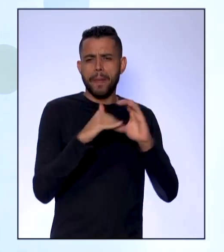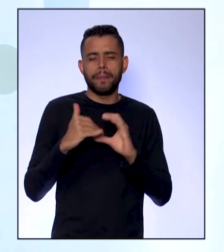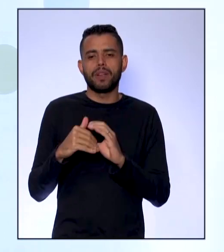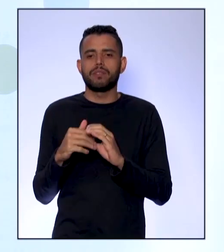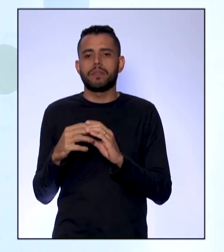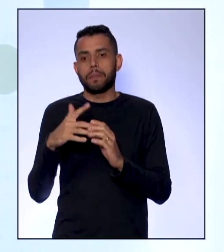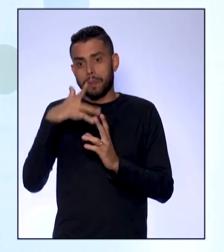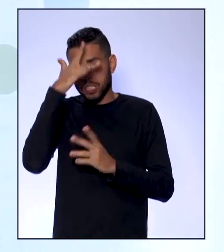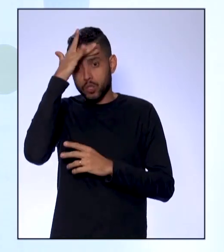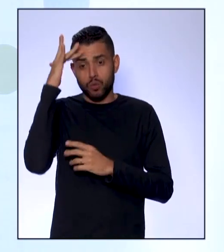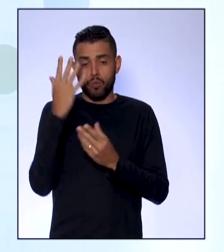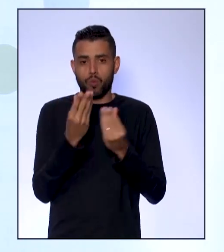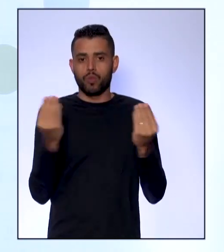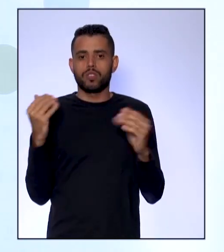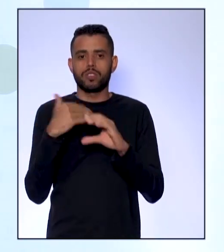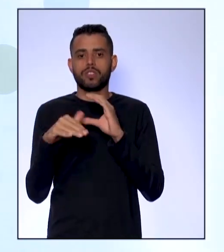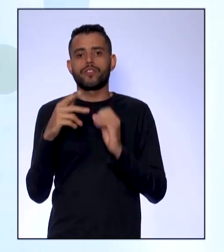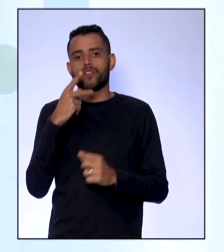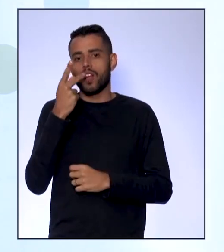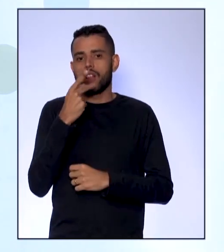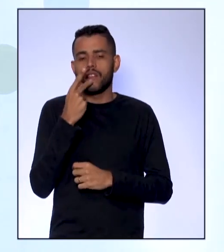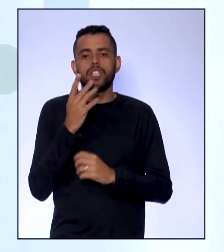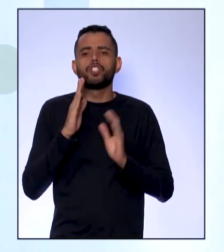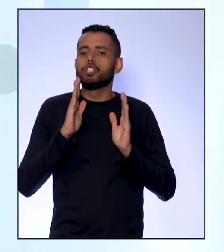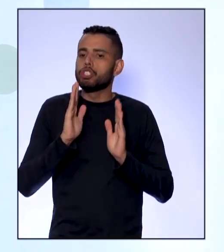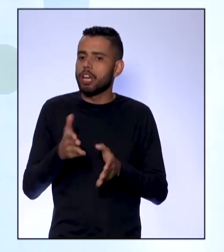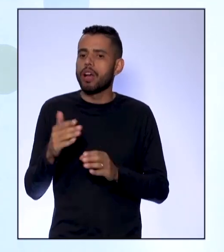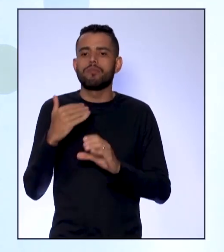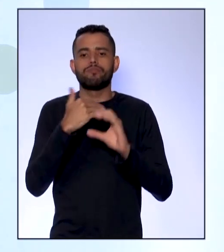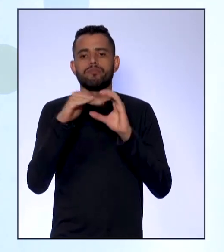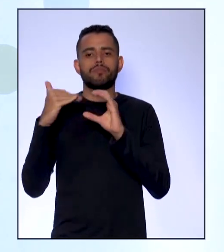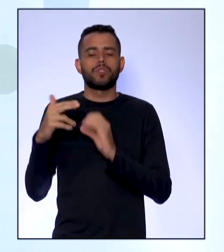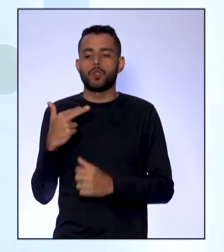pessoas, ele já diz, essa mensagem foi encaminhada muitas vezes, você apenas